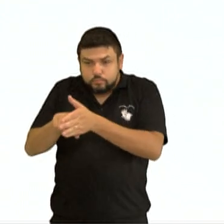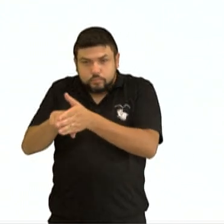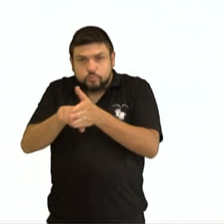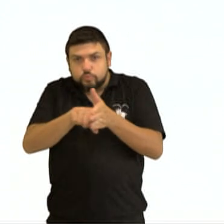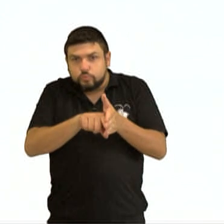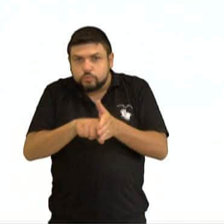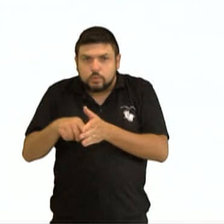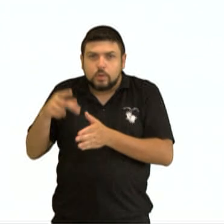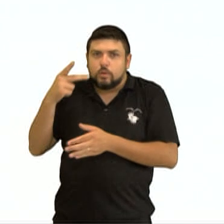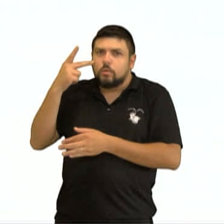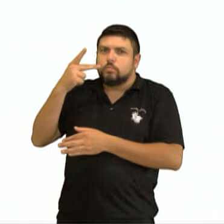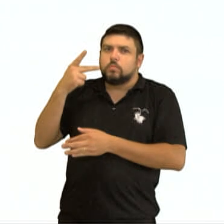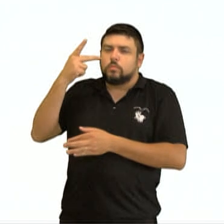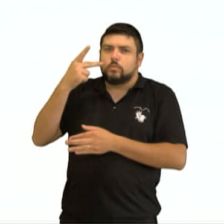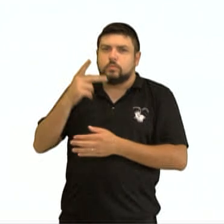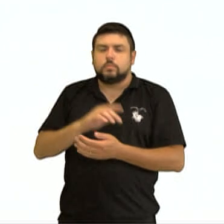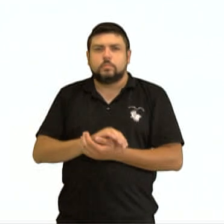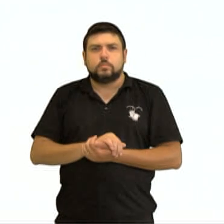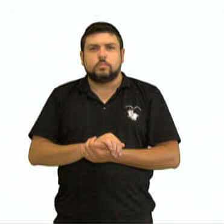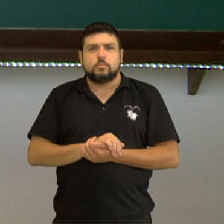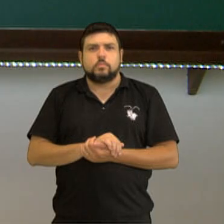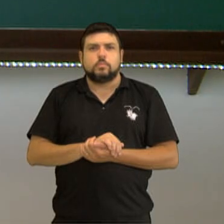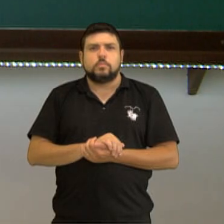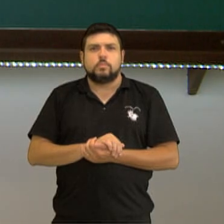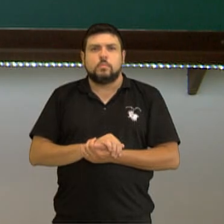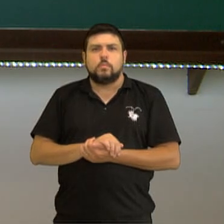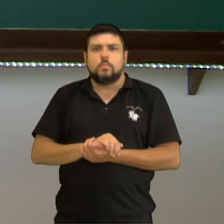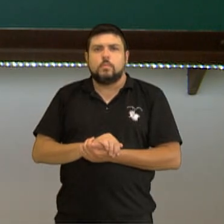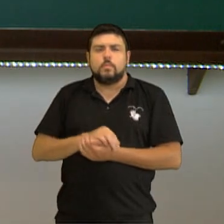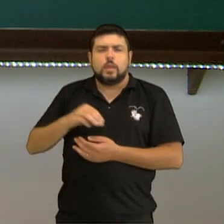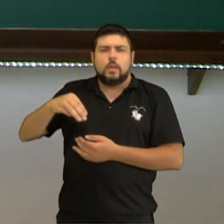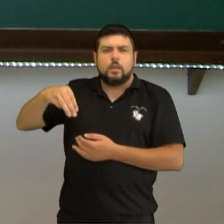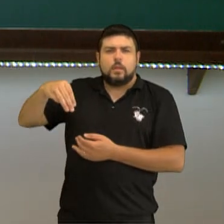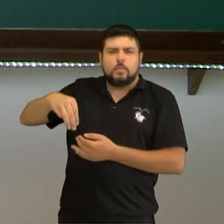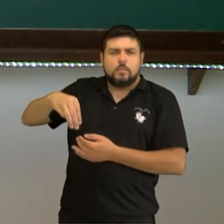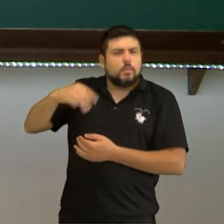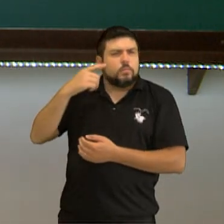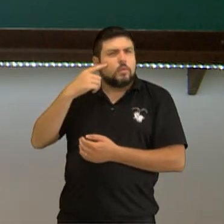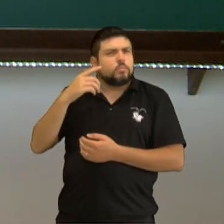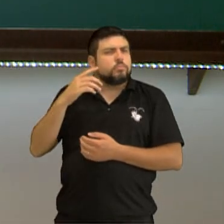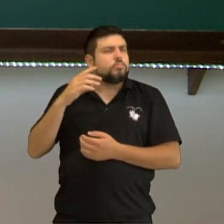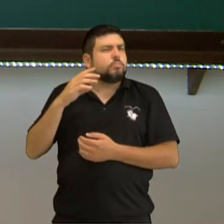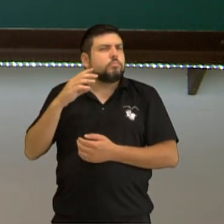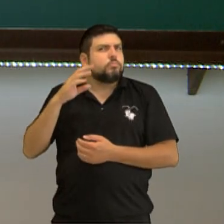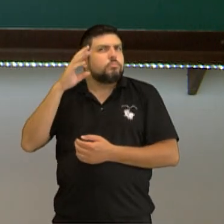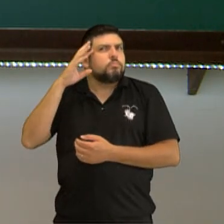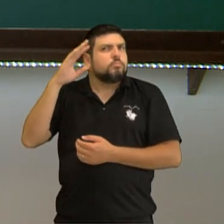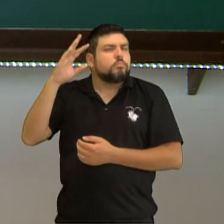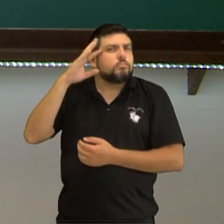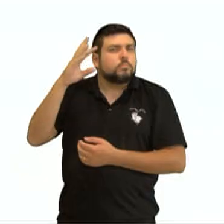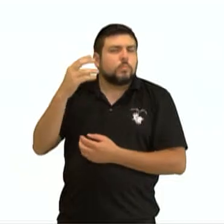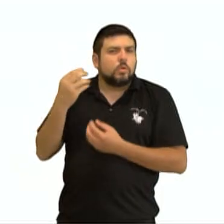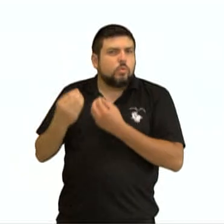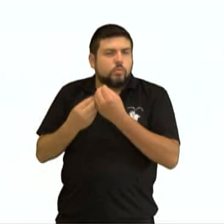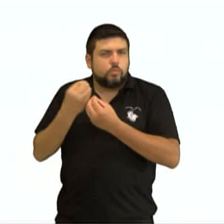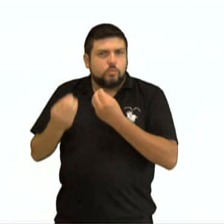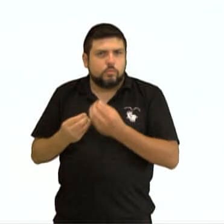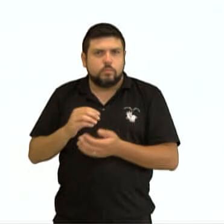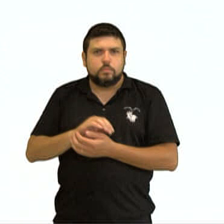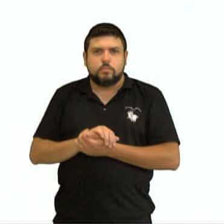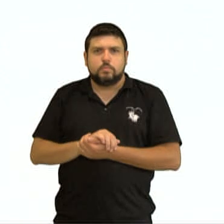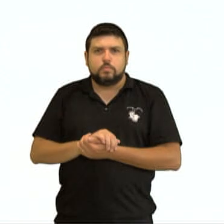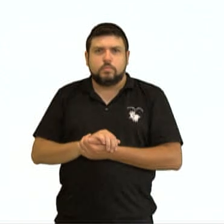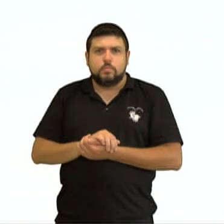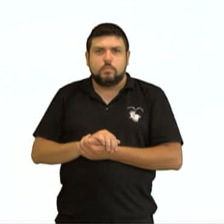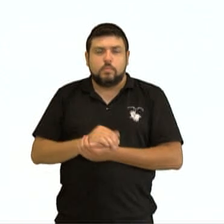política. Quais eram as ideias de Maquiavel? Maquiavel pensava o seguinte: o sucesso de um